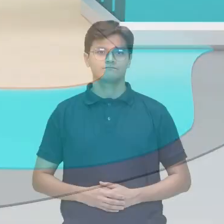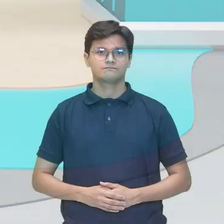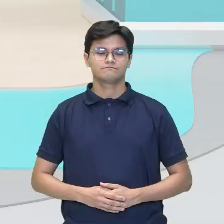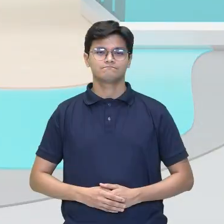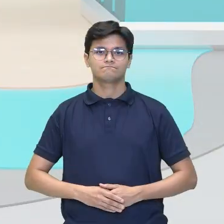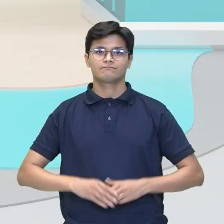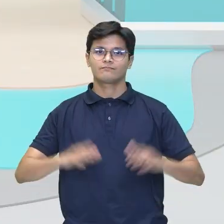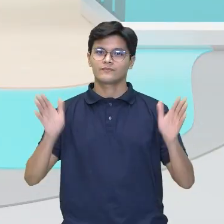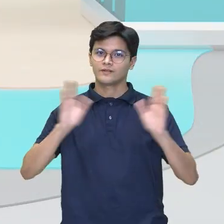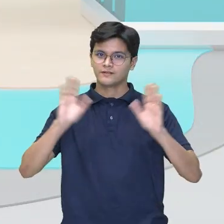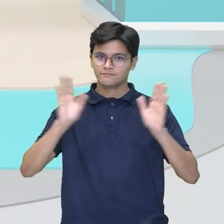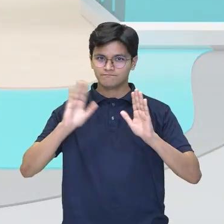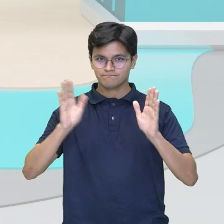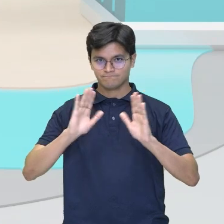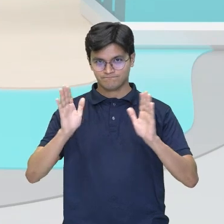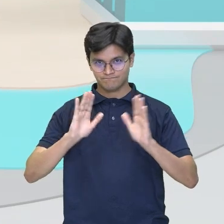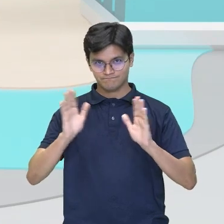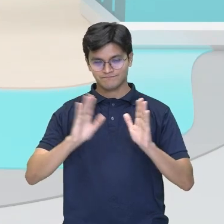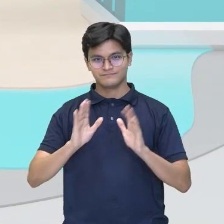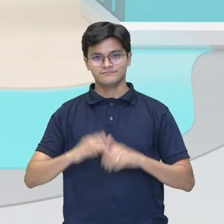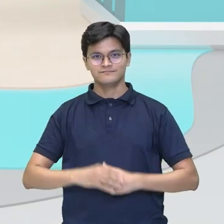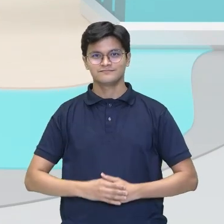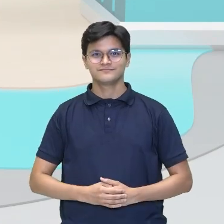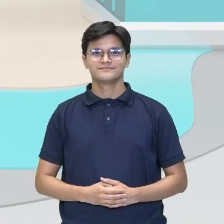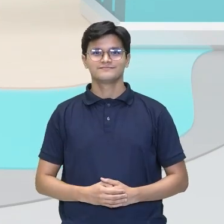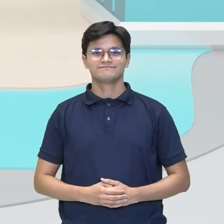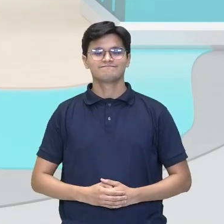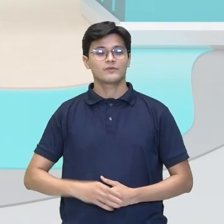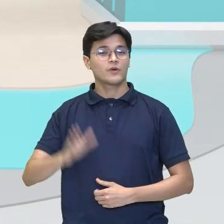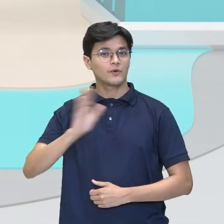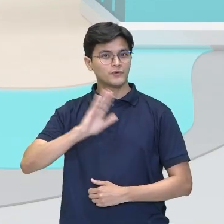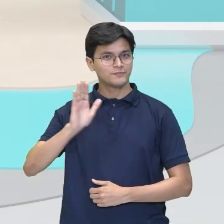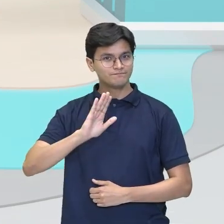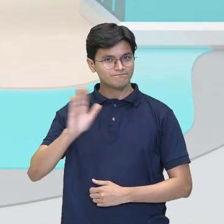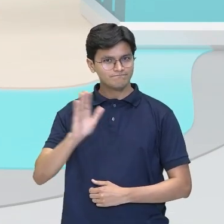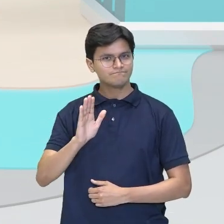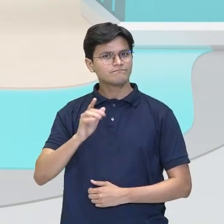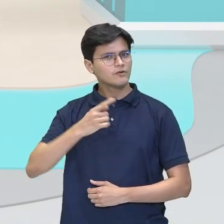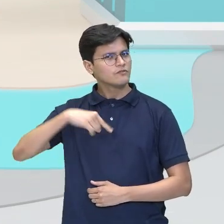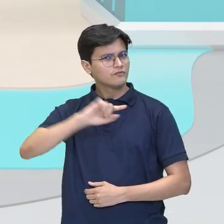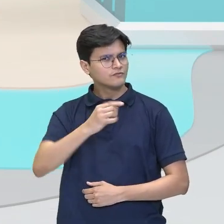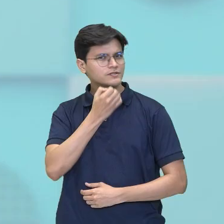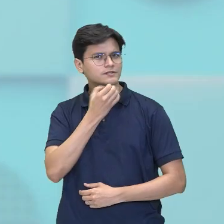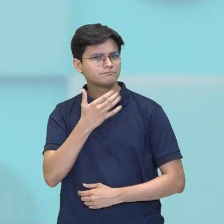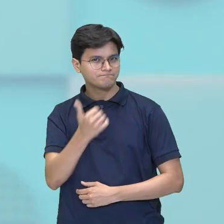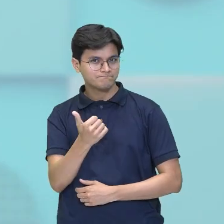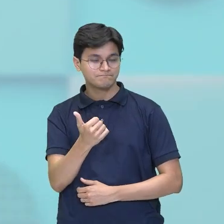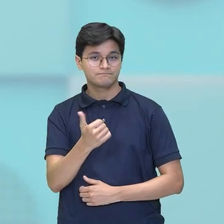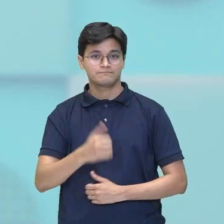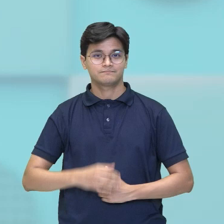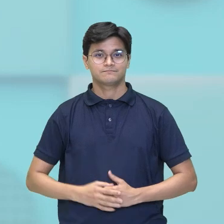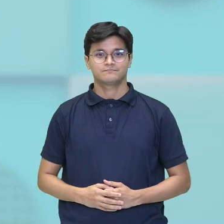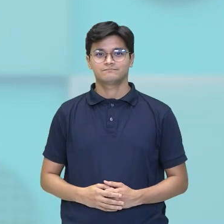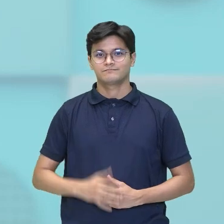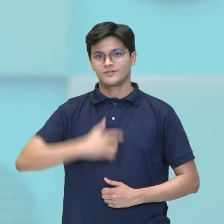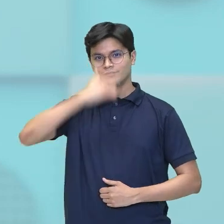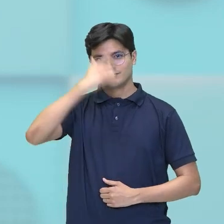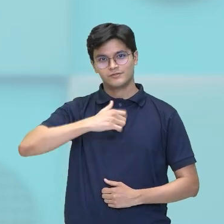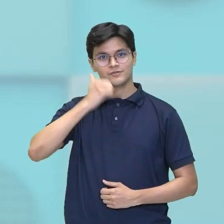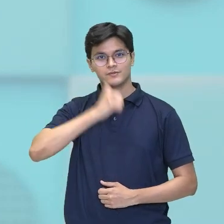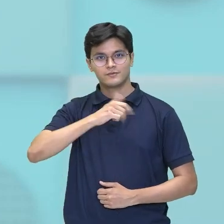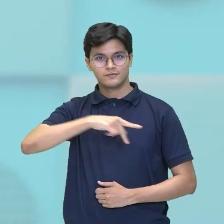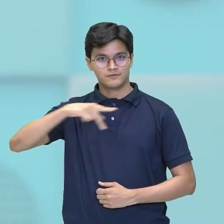Hi there, how's it going? Olá, como é que vocês estão? Eu sou a